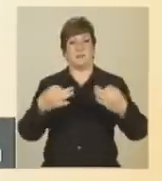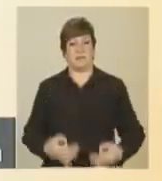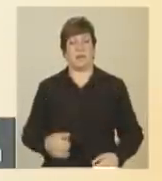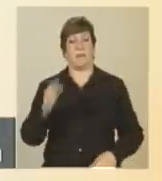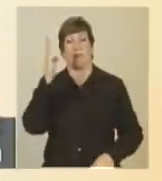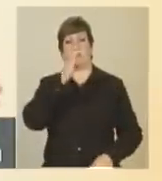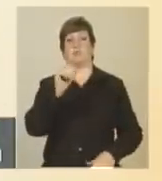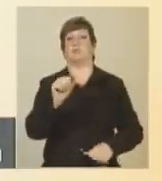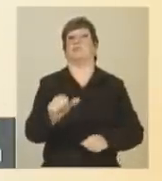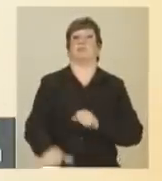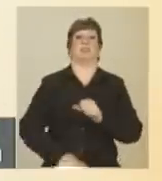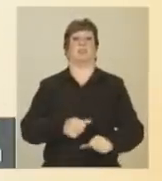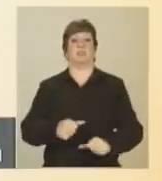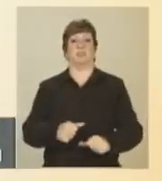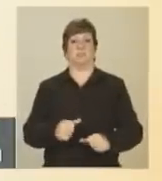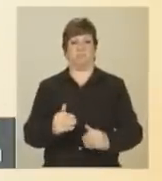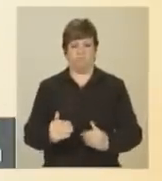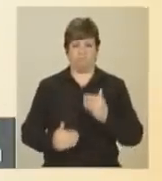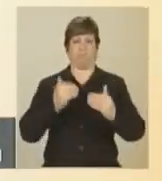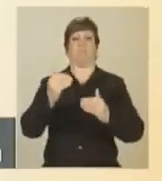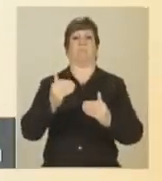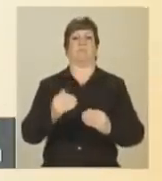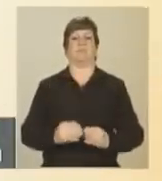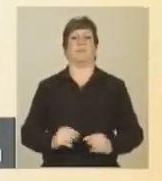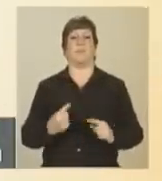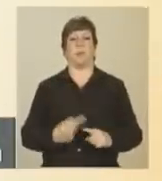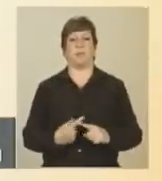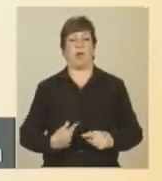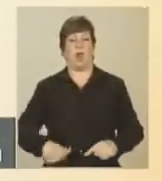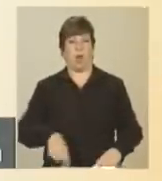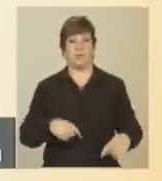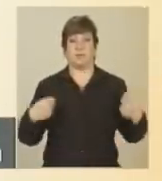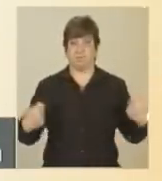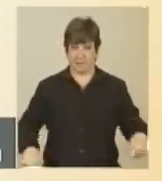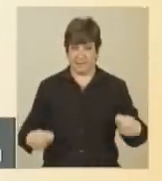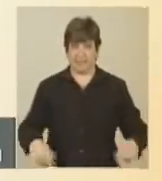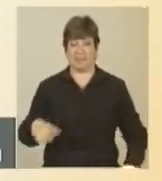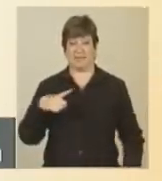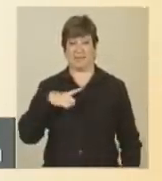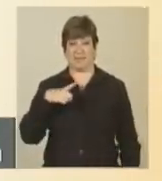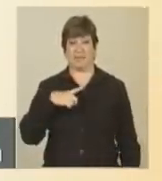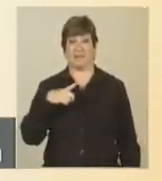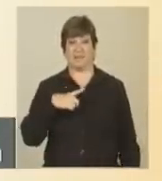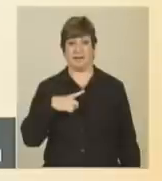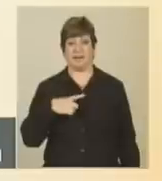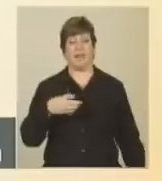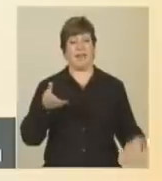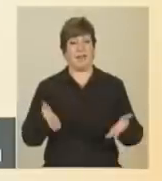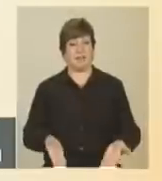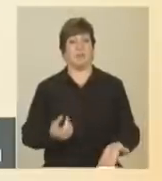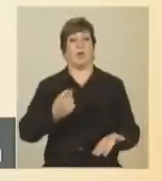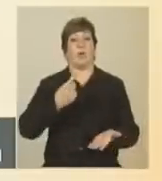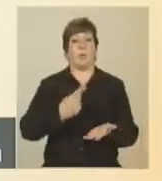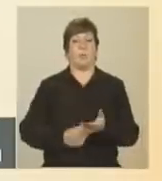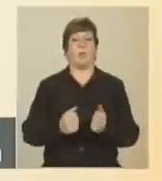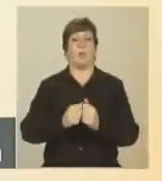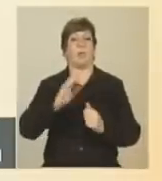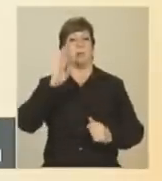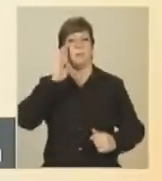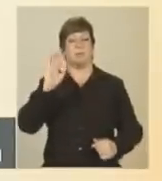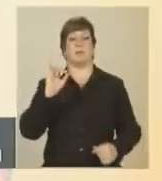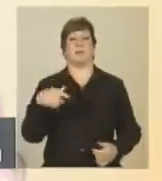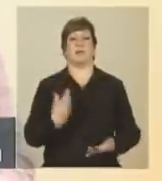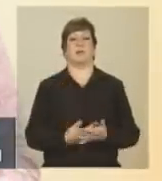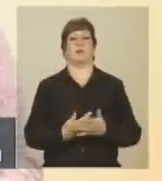patamar. Nós temos de ter esse compromisso com a prioridade da